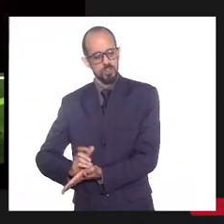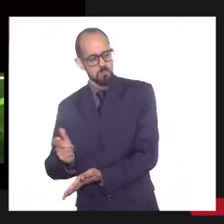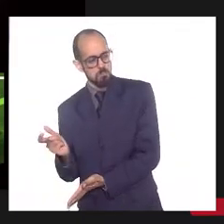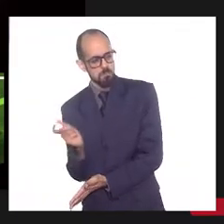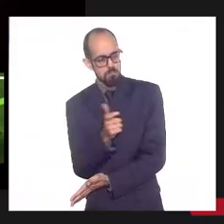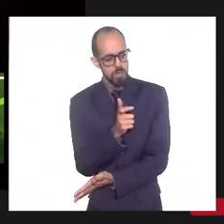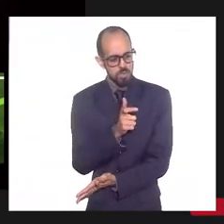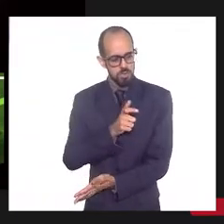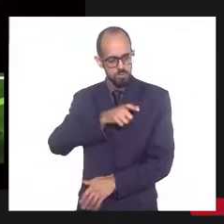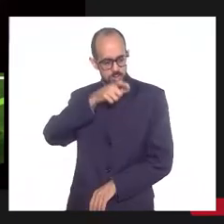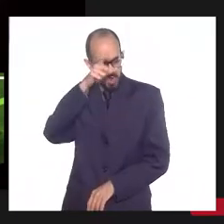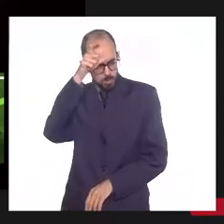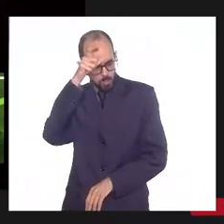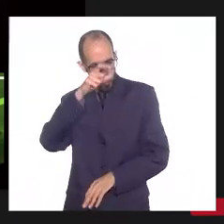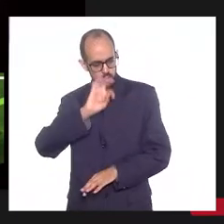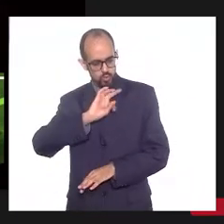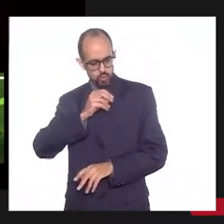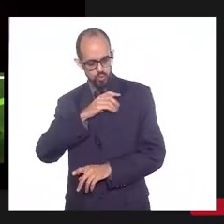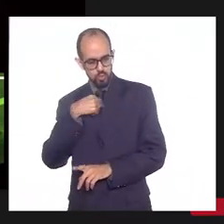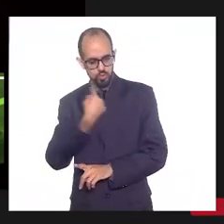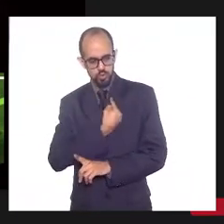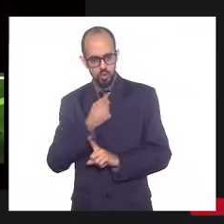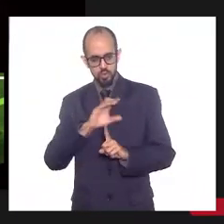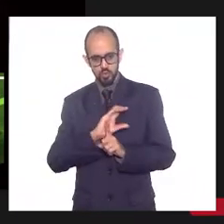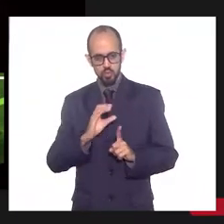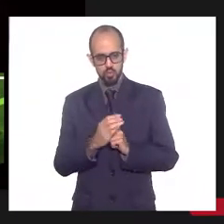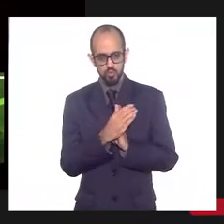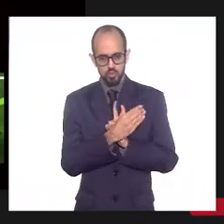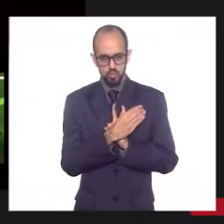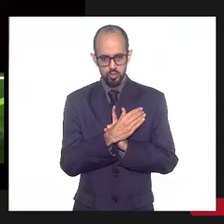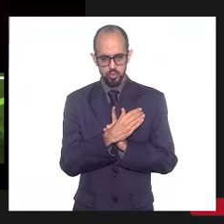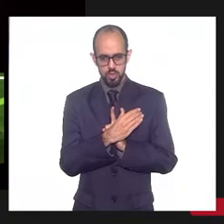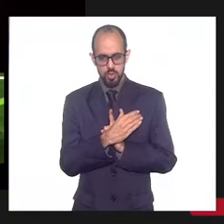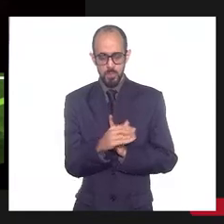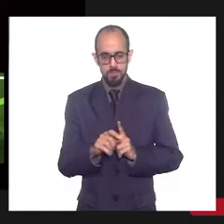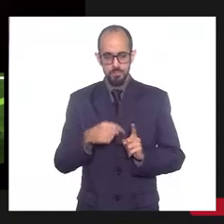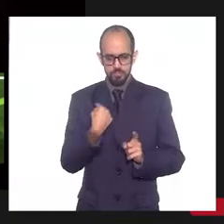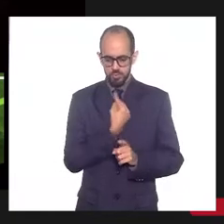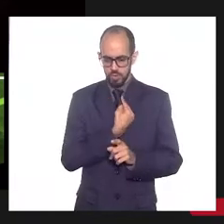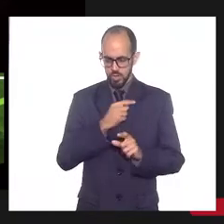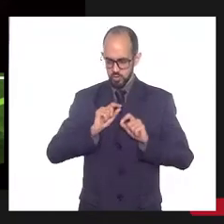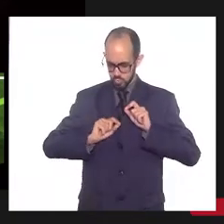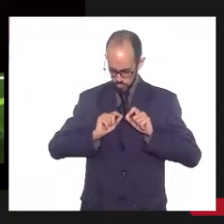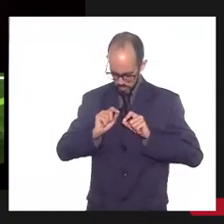das nossas práticas e a gente